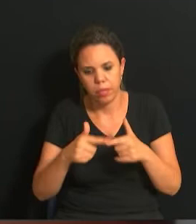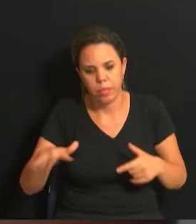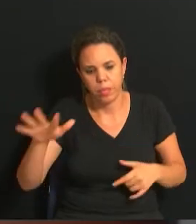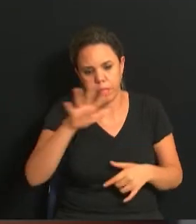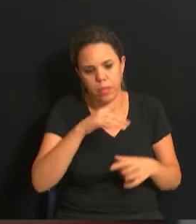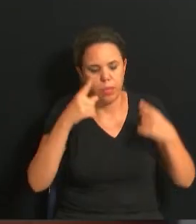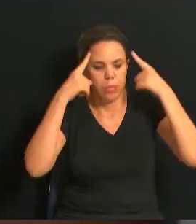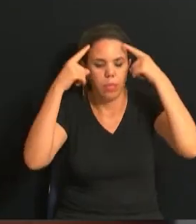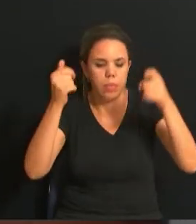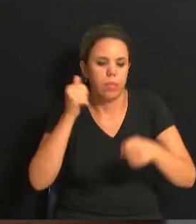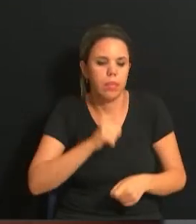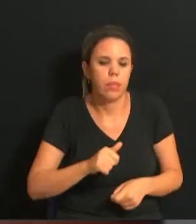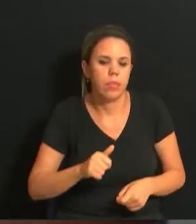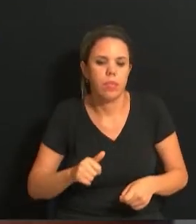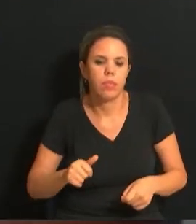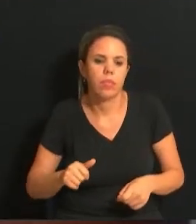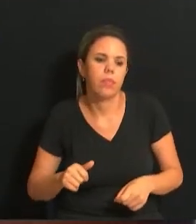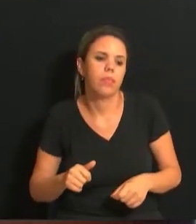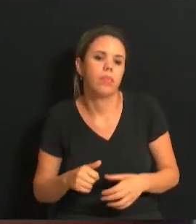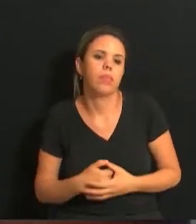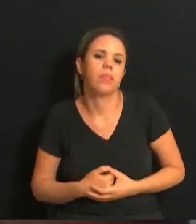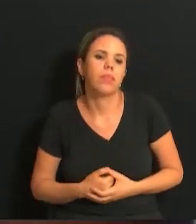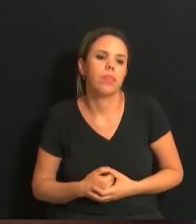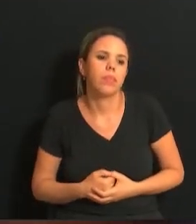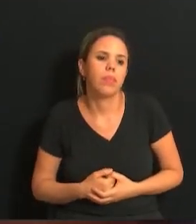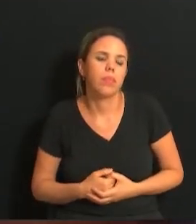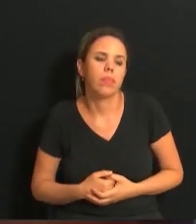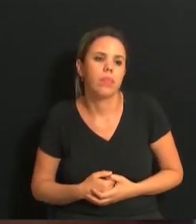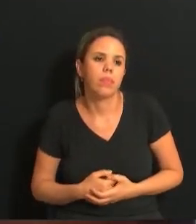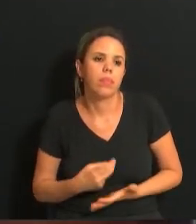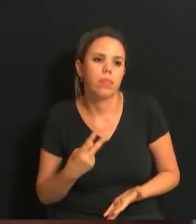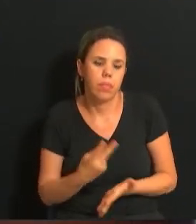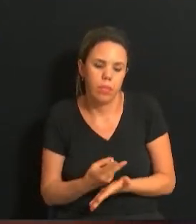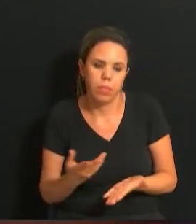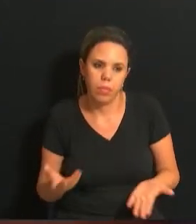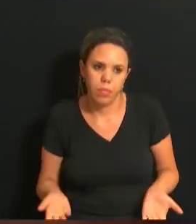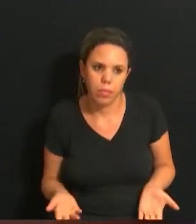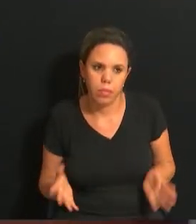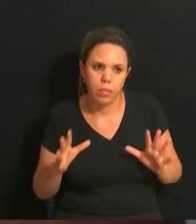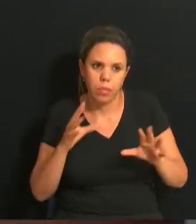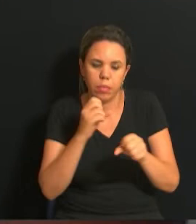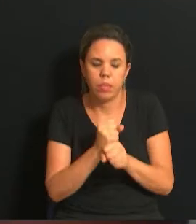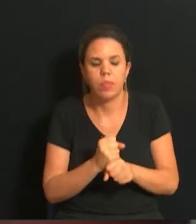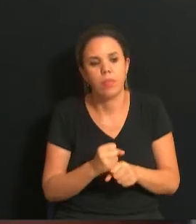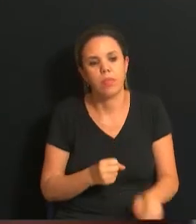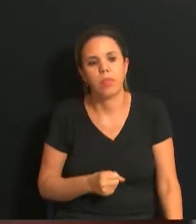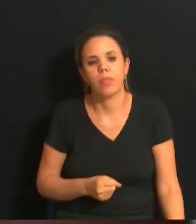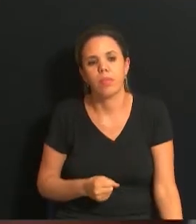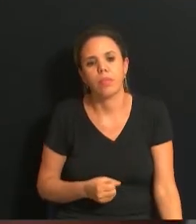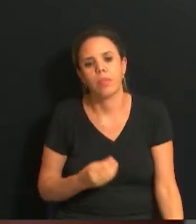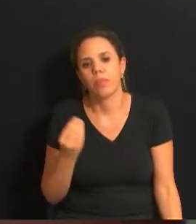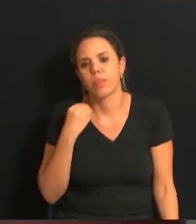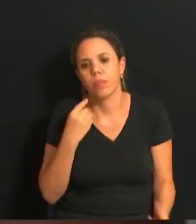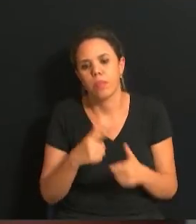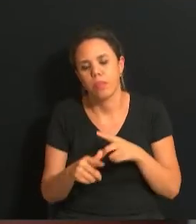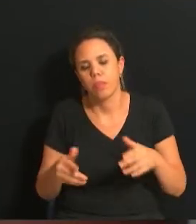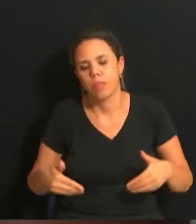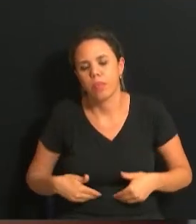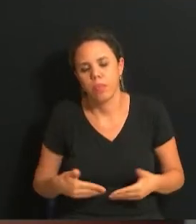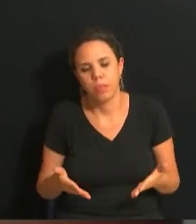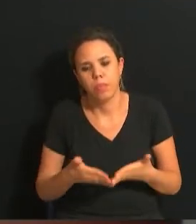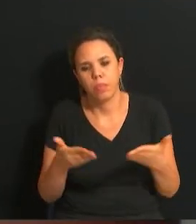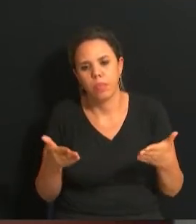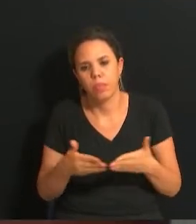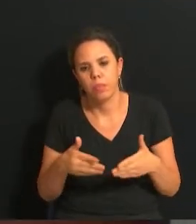violência que essas mulheres estão submetidas, mesmo com toda essa condição de fragilidade que o povo pobre, trabalhador,